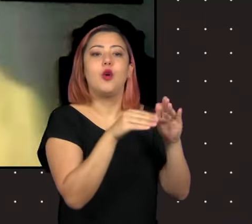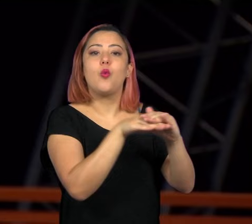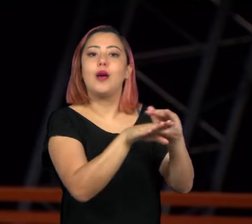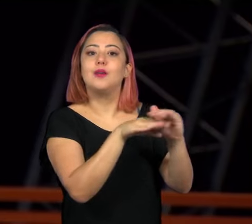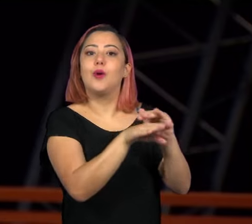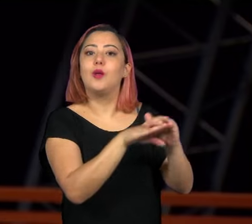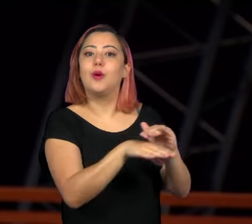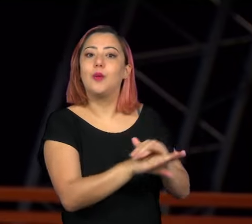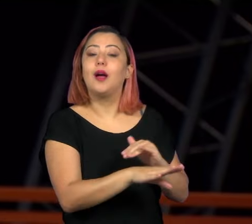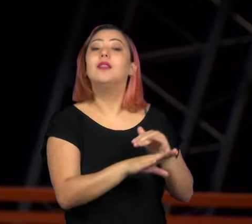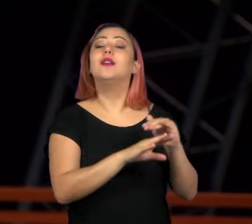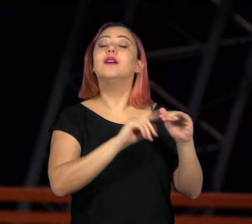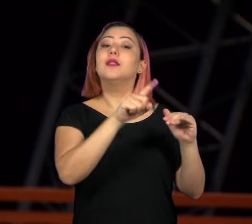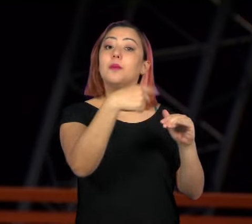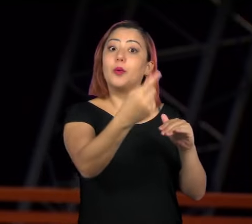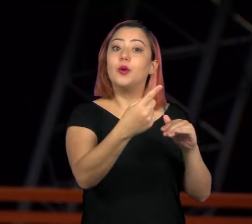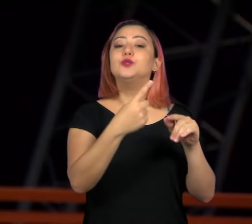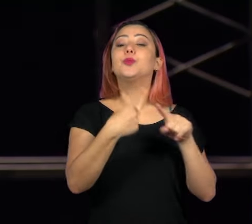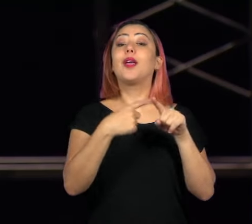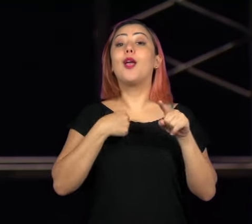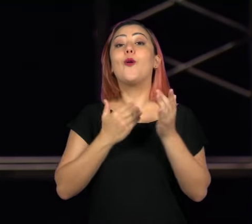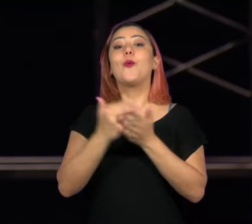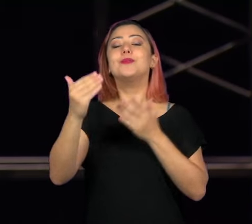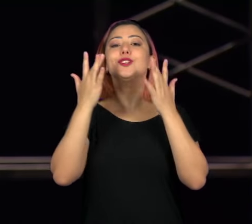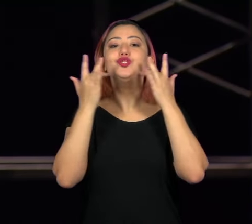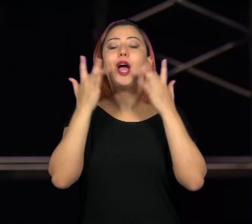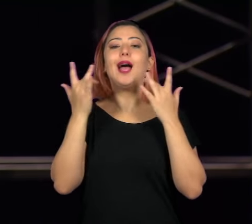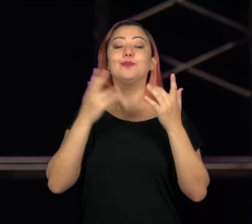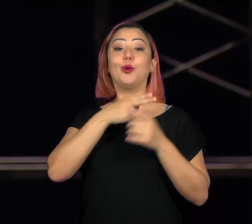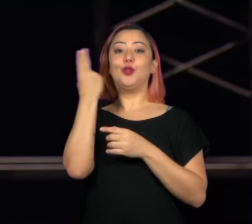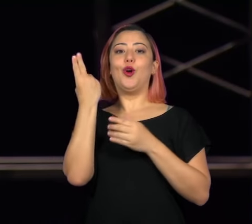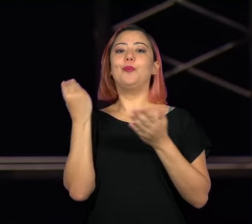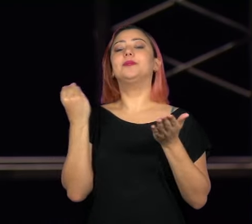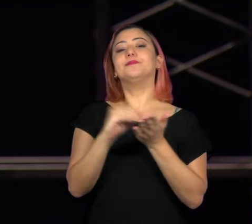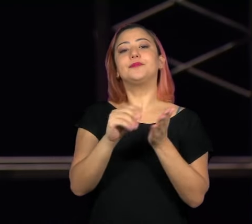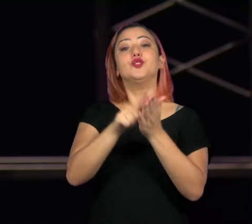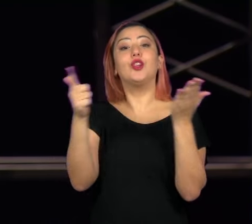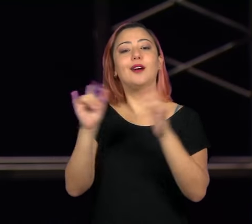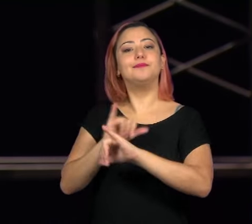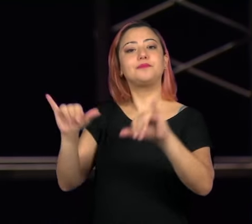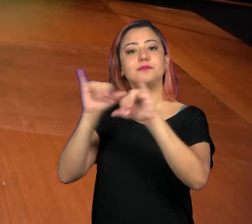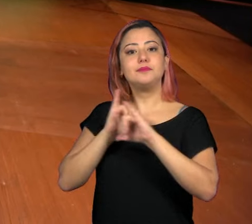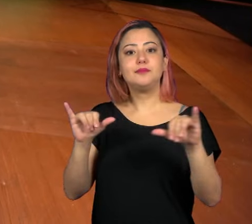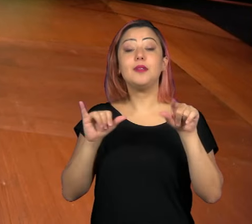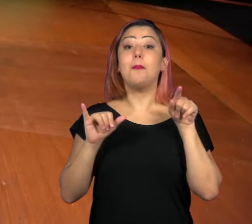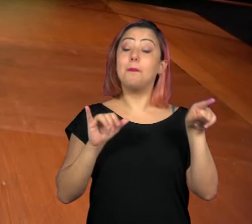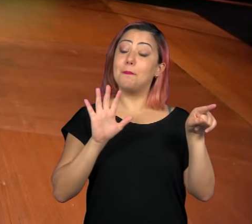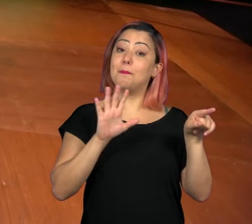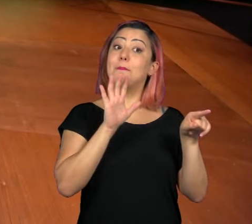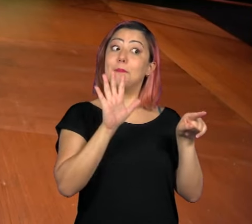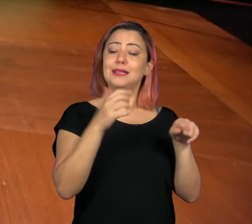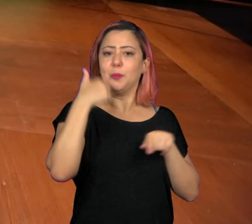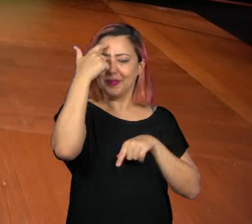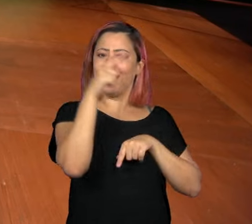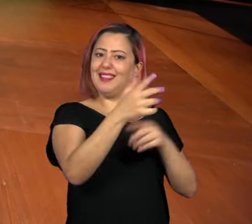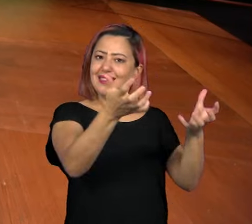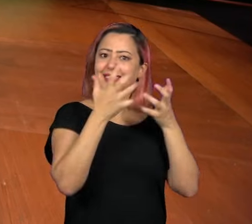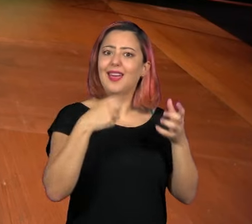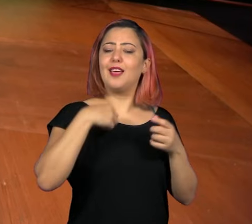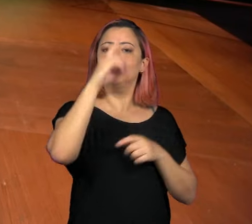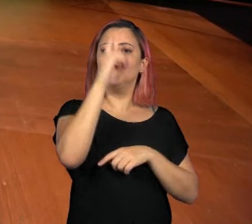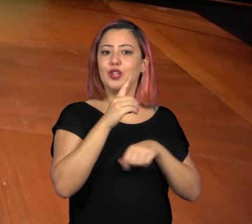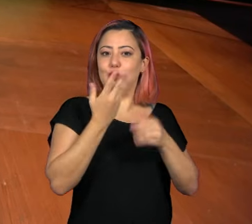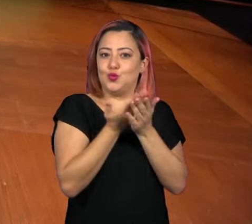meu nome aparecia, fazendo teatro. E ele fingia que eu estava fazendo direito, porque eu mentia para